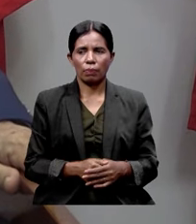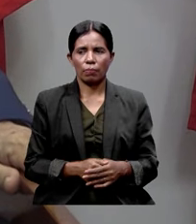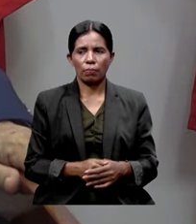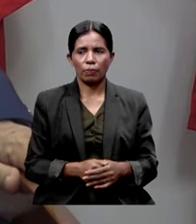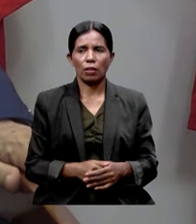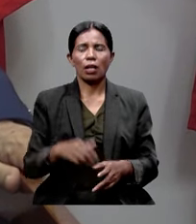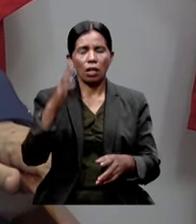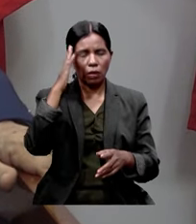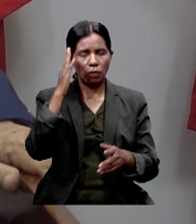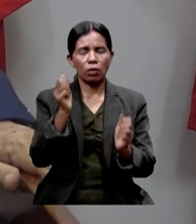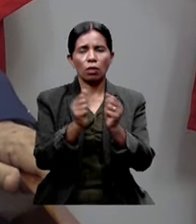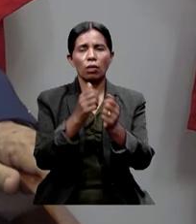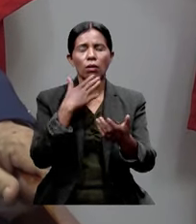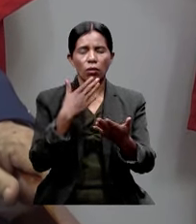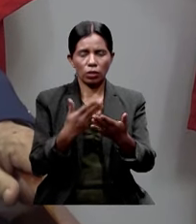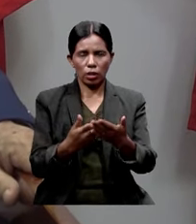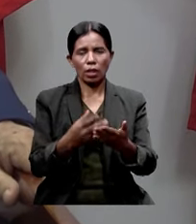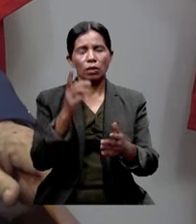A noite de dia que suca de boa todo.